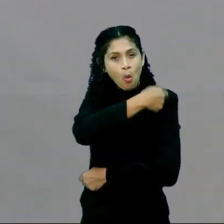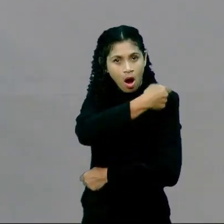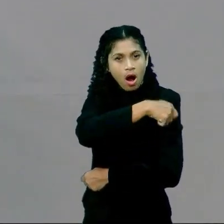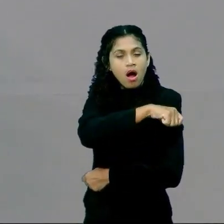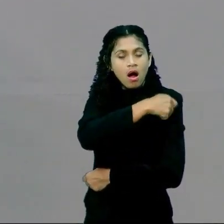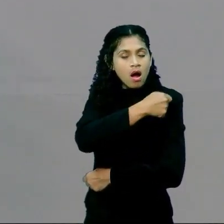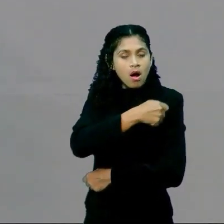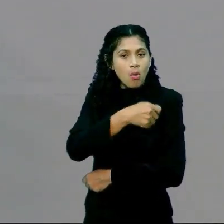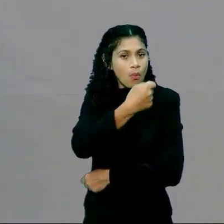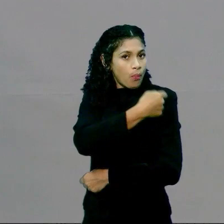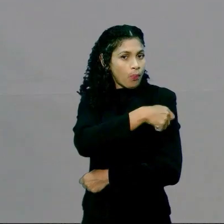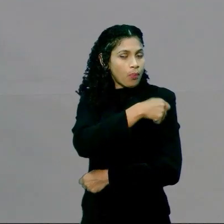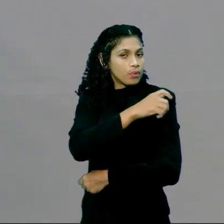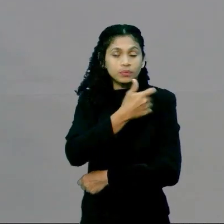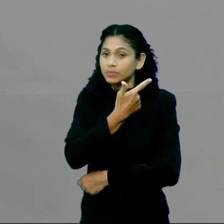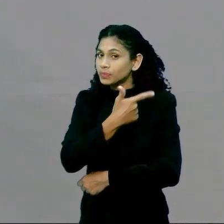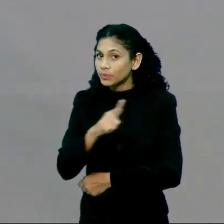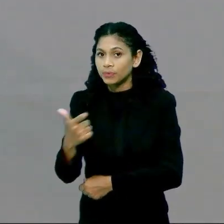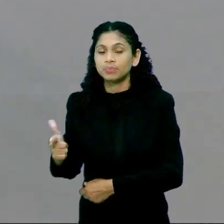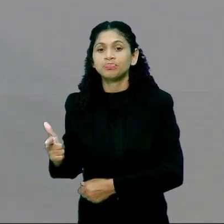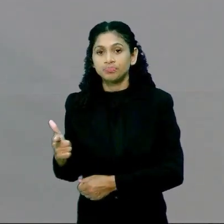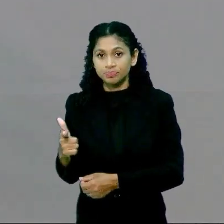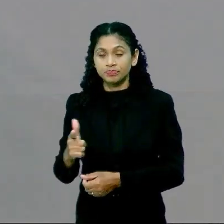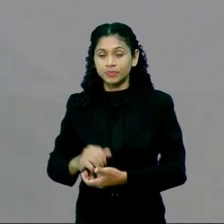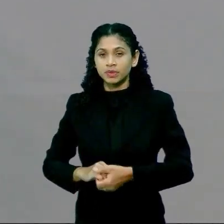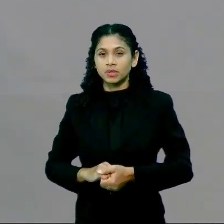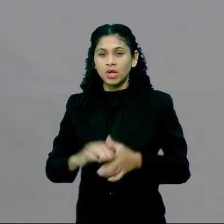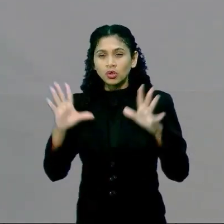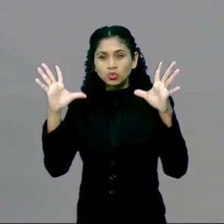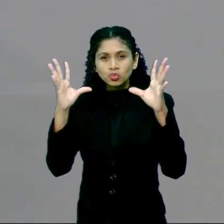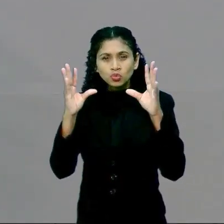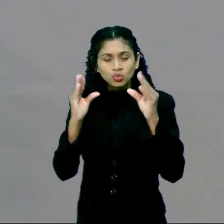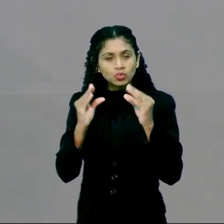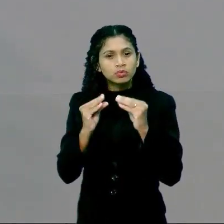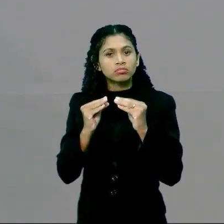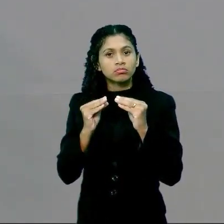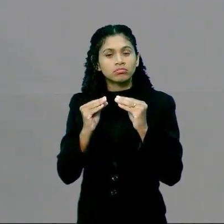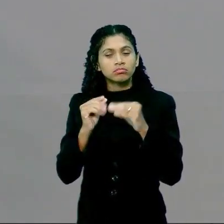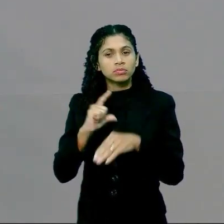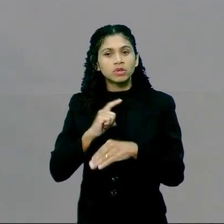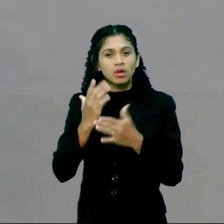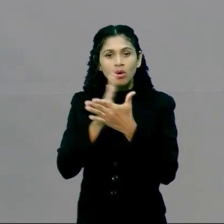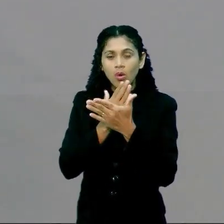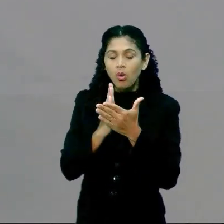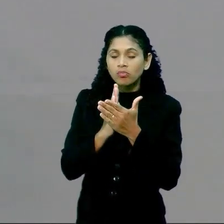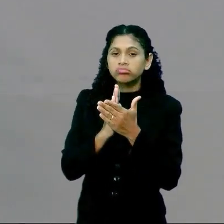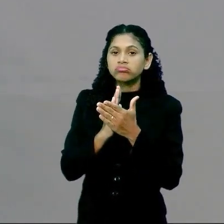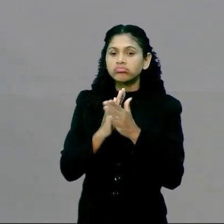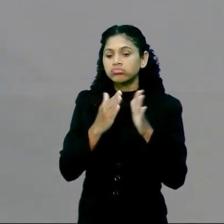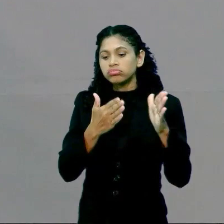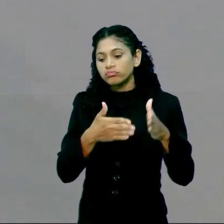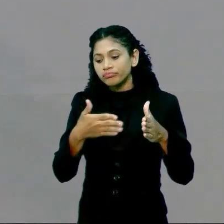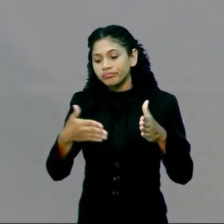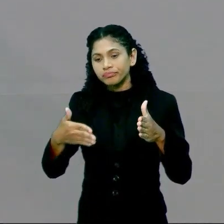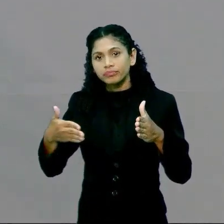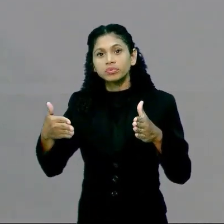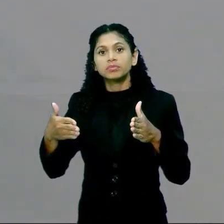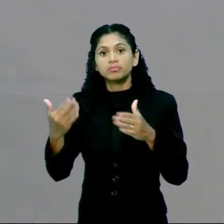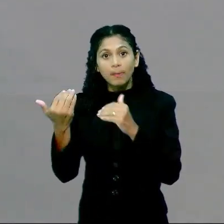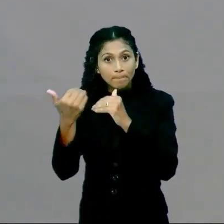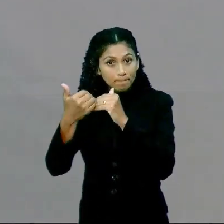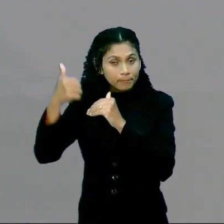mesmo processo, ela é até escura, né? Ela tem alguns processos a mais, tá, do que a